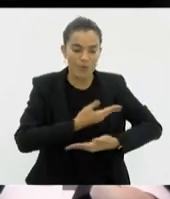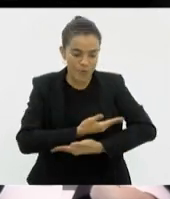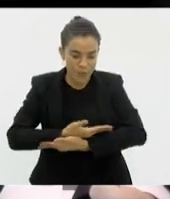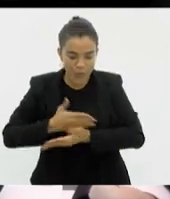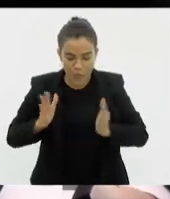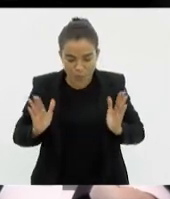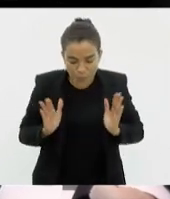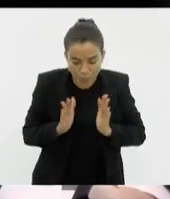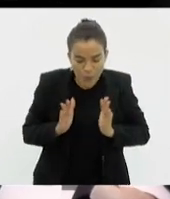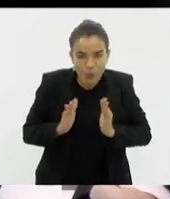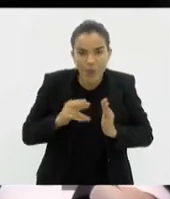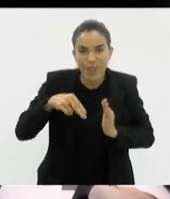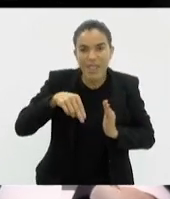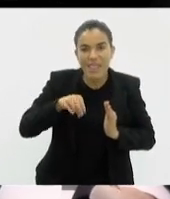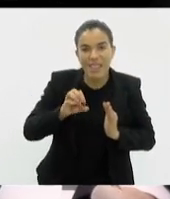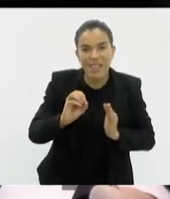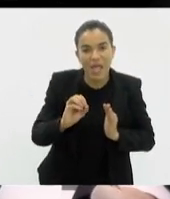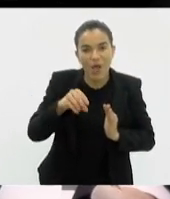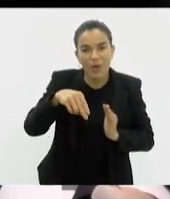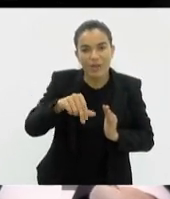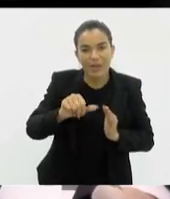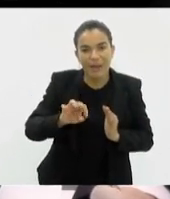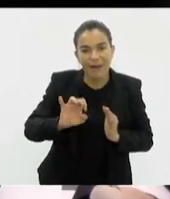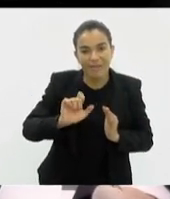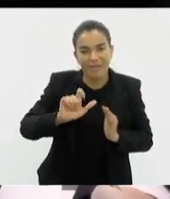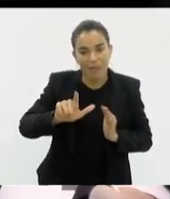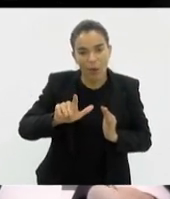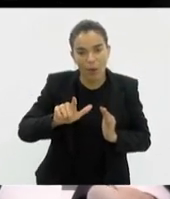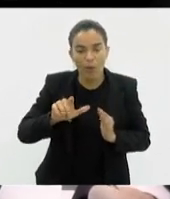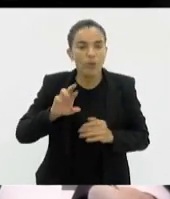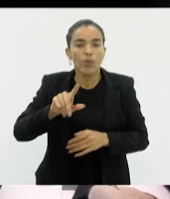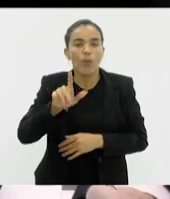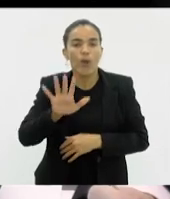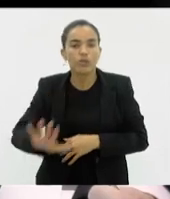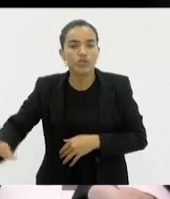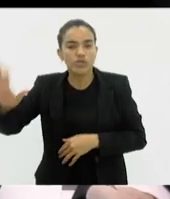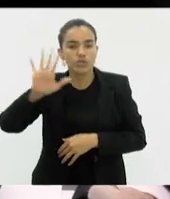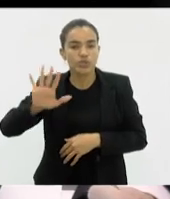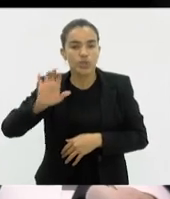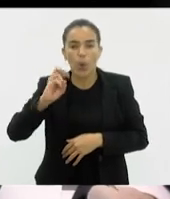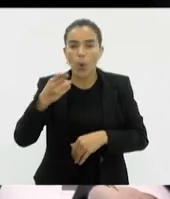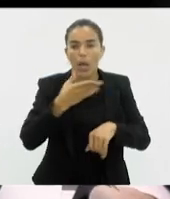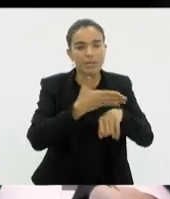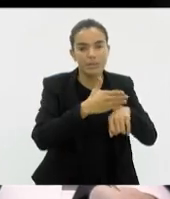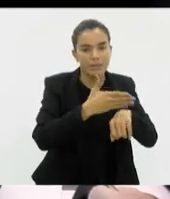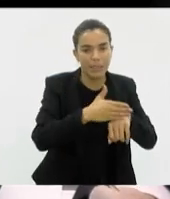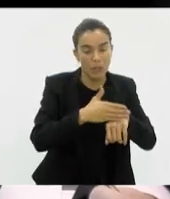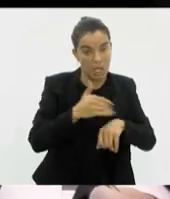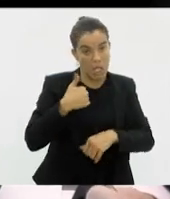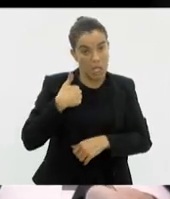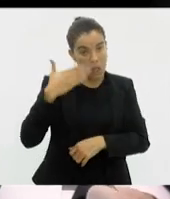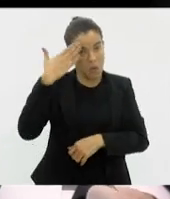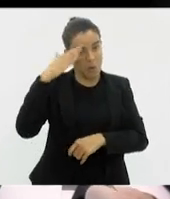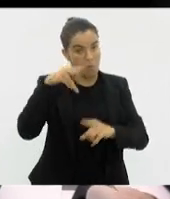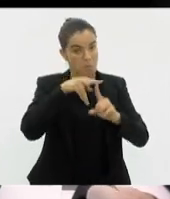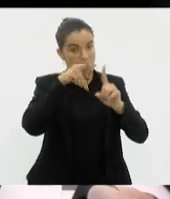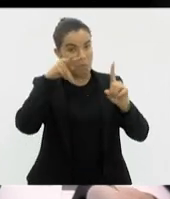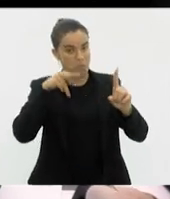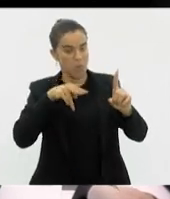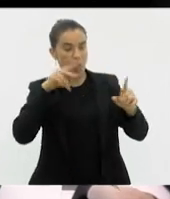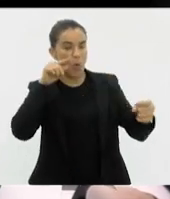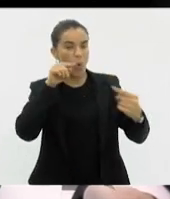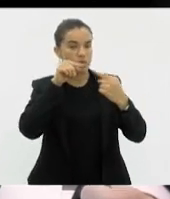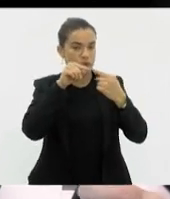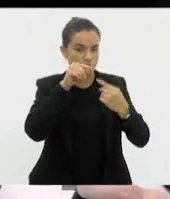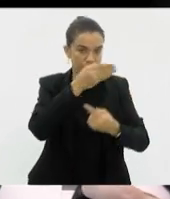neonatologista, não um generalista, não um residente. Entendo o intuito do deputado